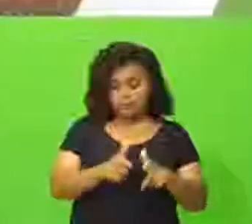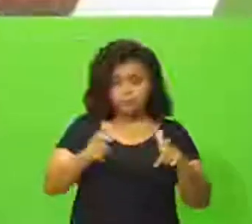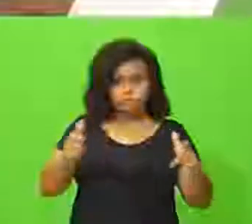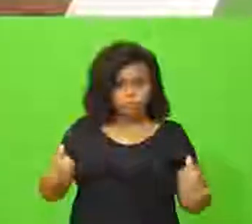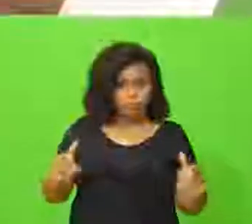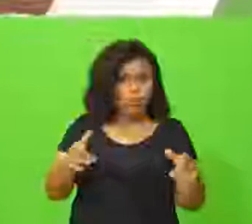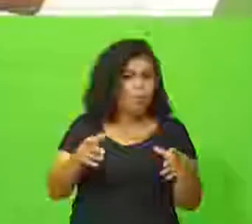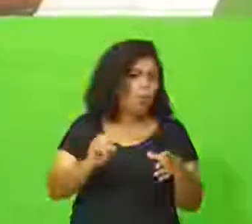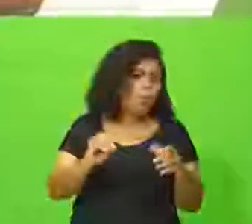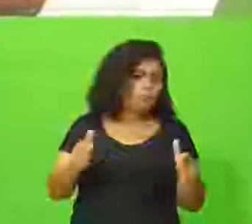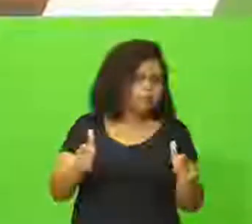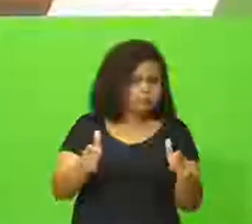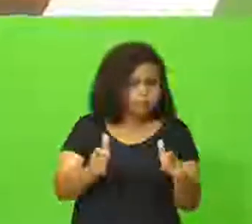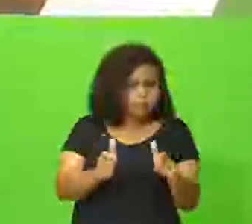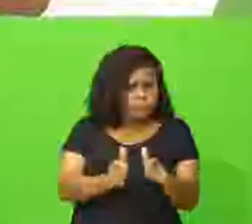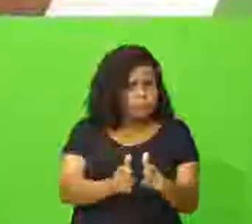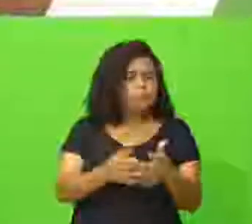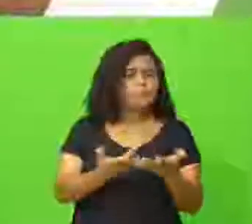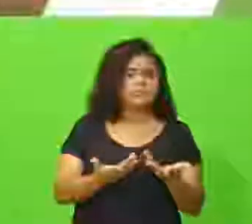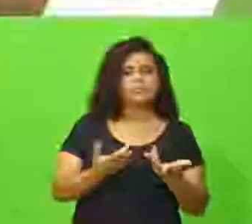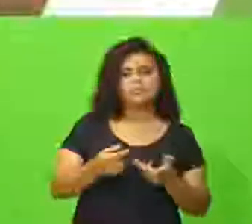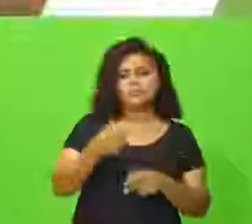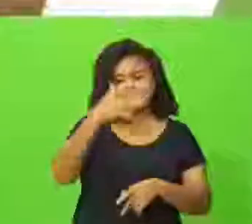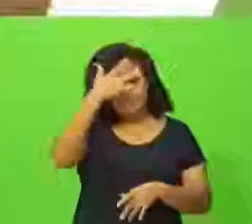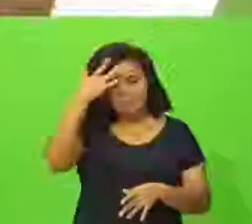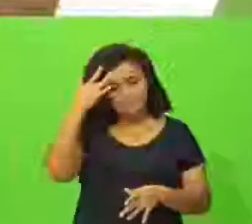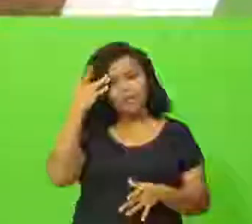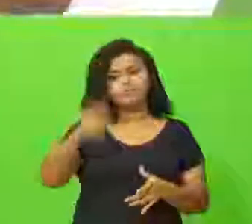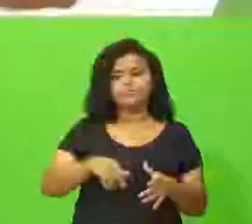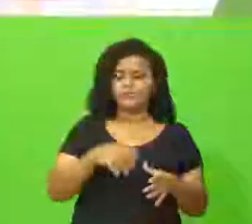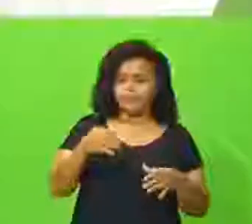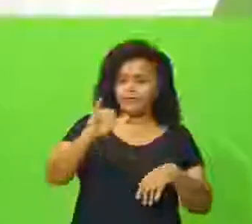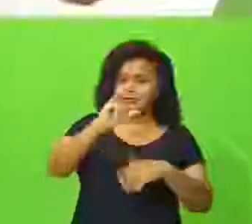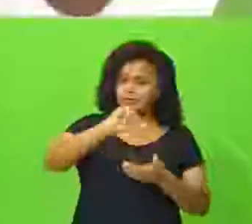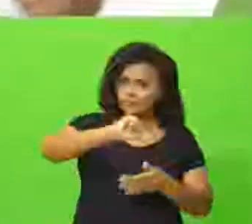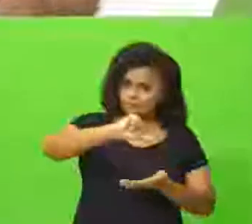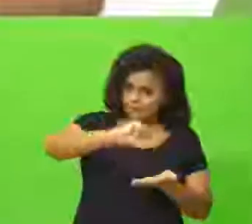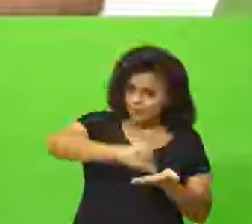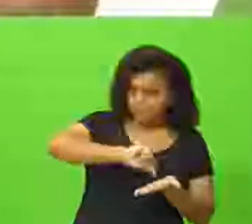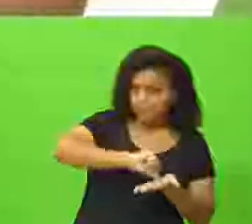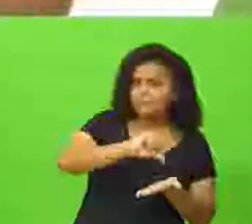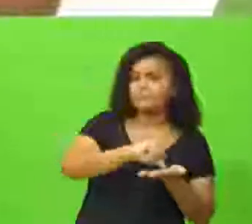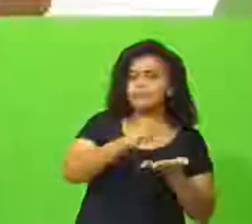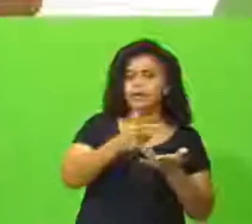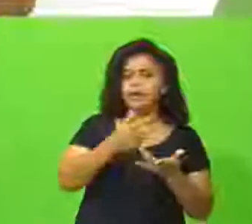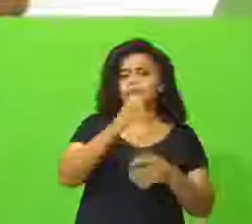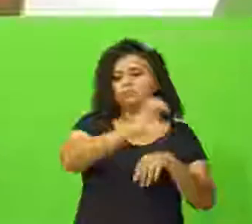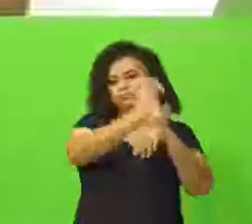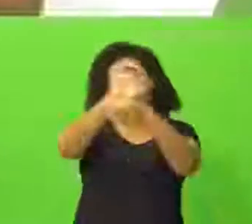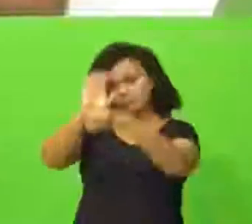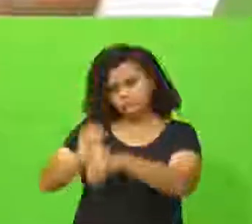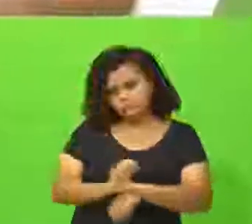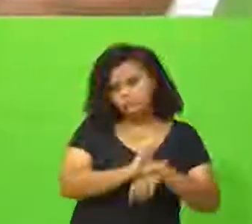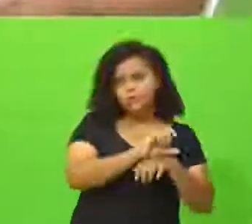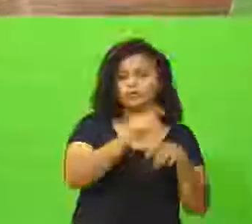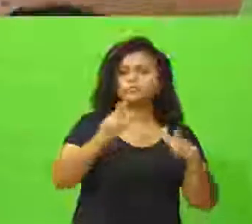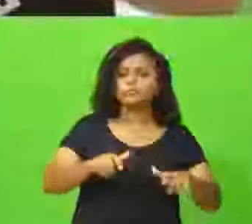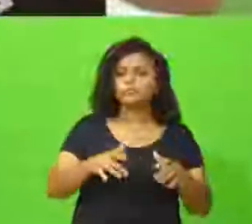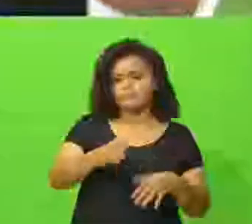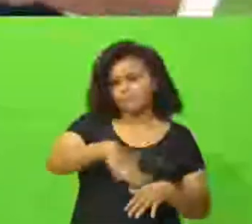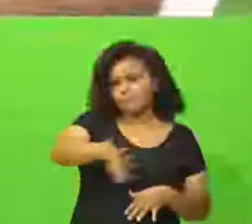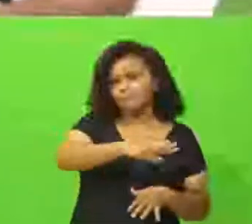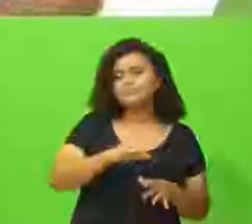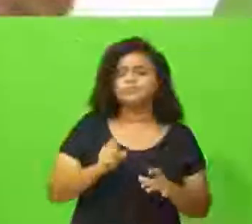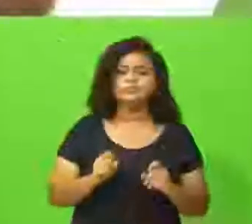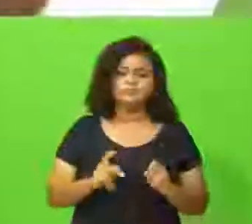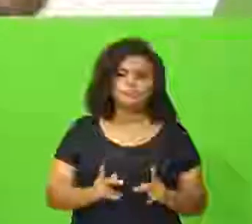caso, diminuir o número de habitantes de uma cidade, de um estado, região e assim por diante.